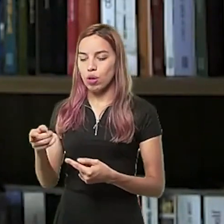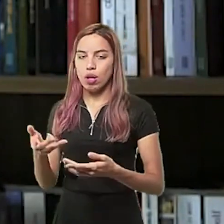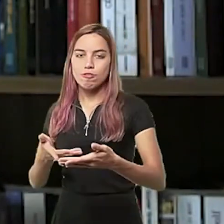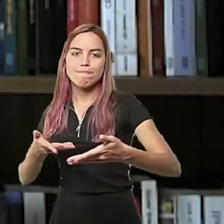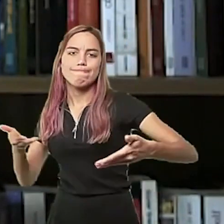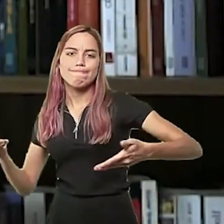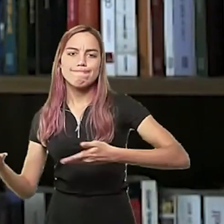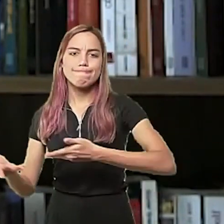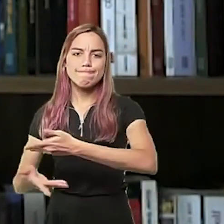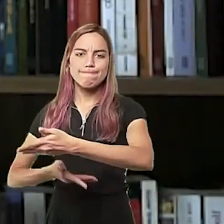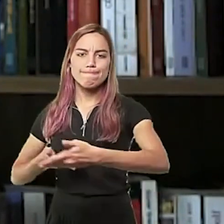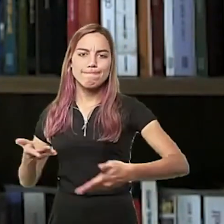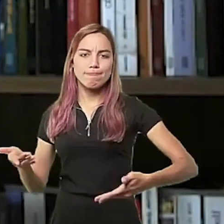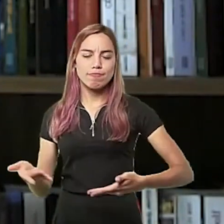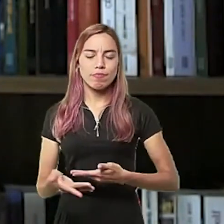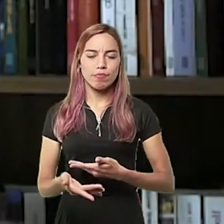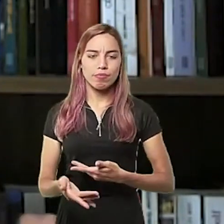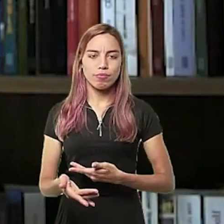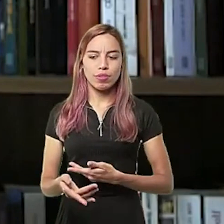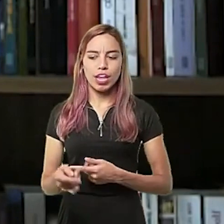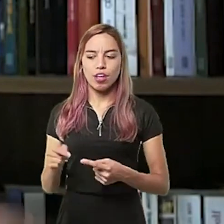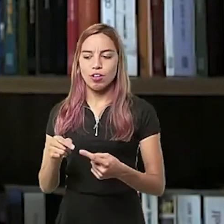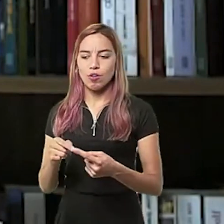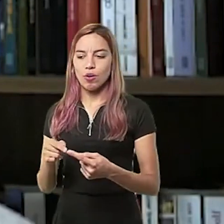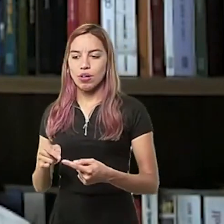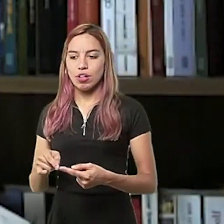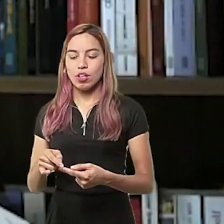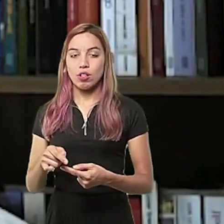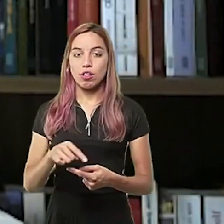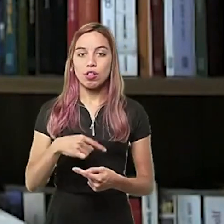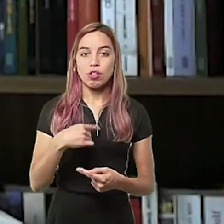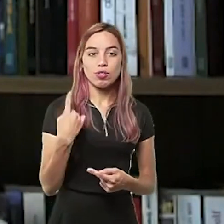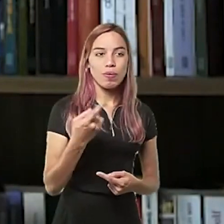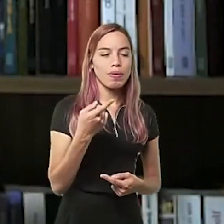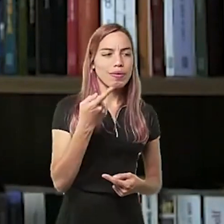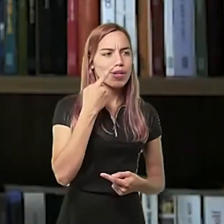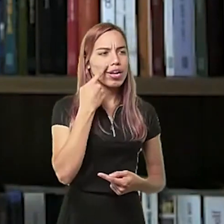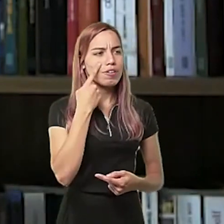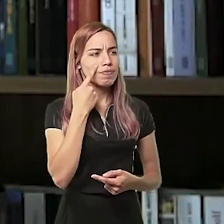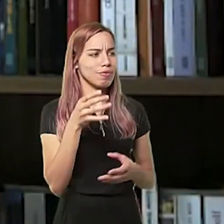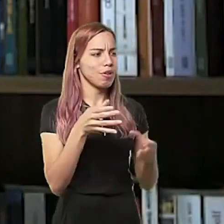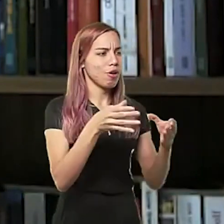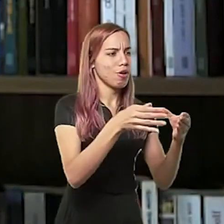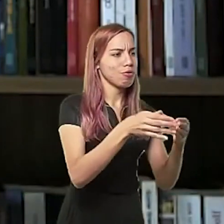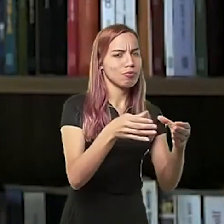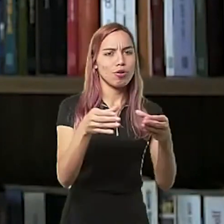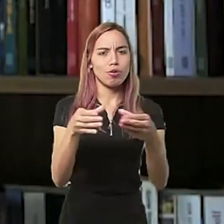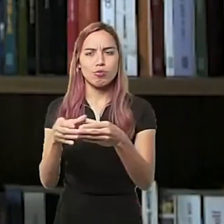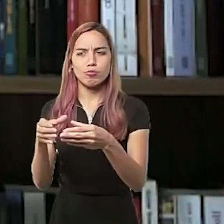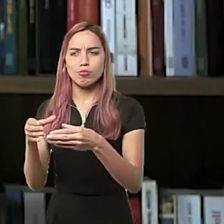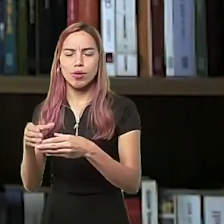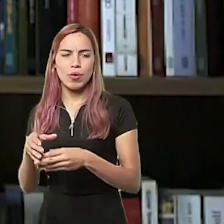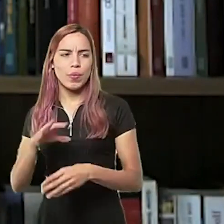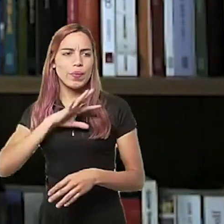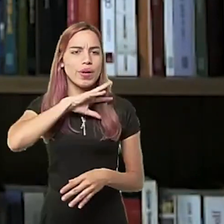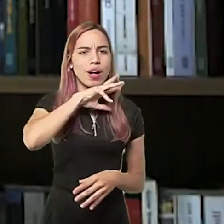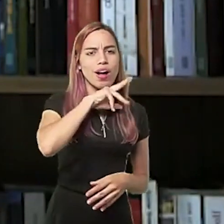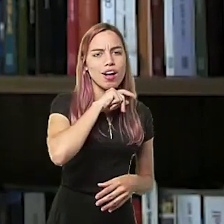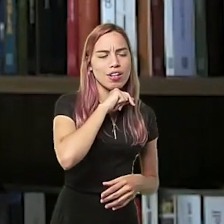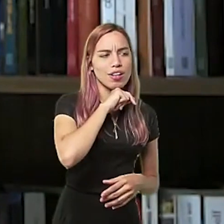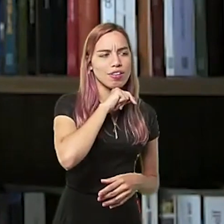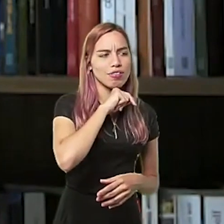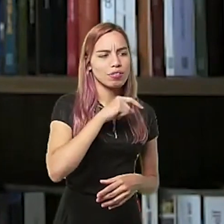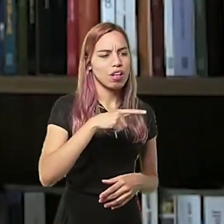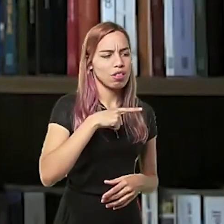gente encontra em outras espécies, mas sempre em grupos muito pequenos, né? Nós, humanos, seres